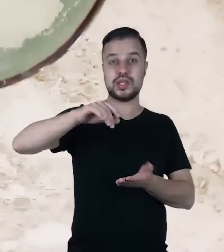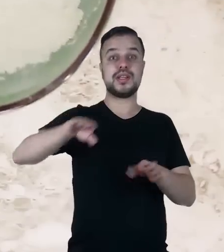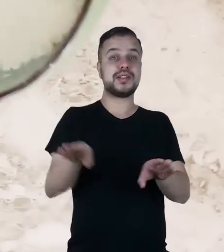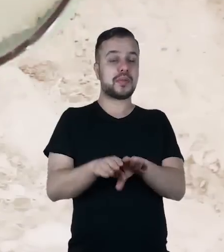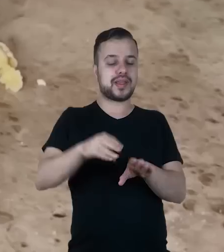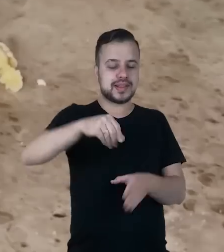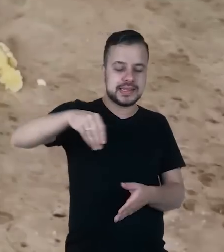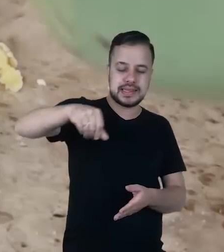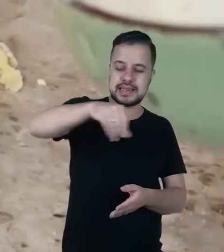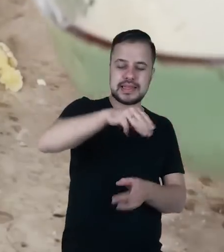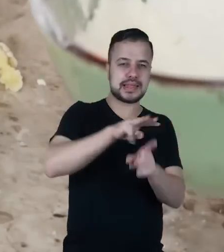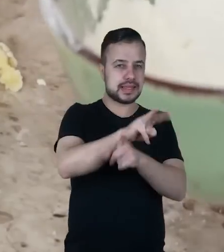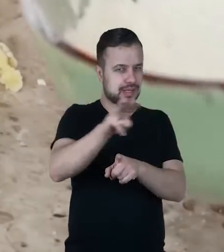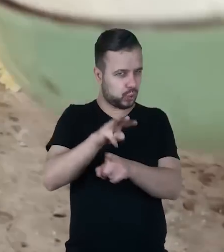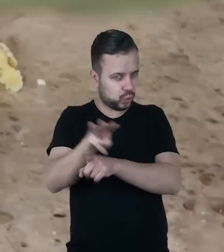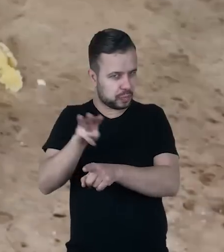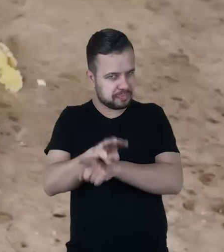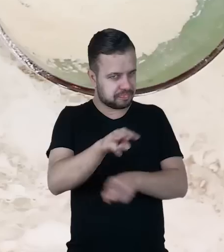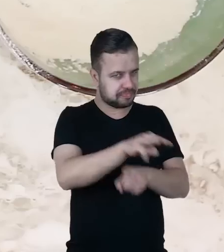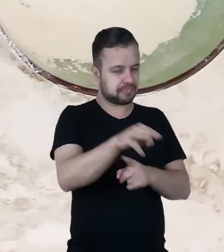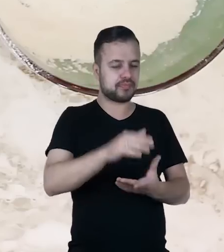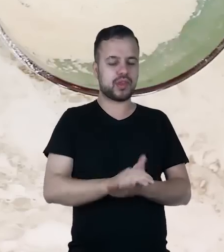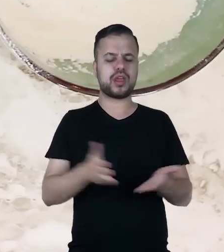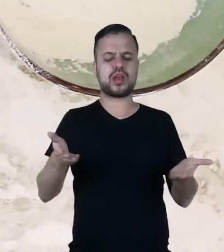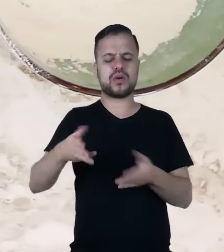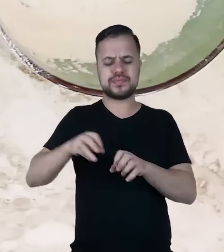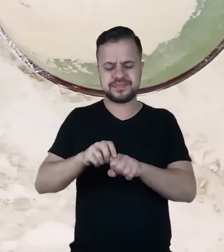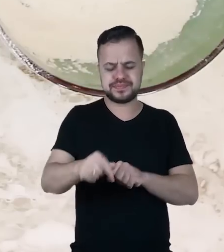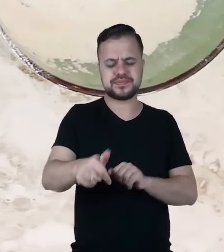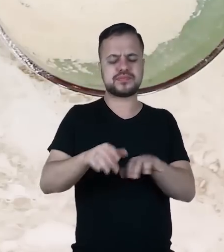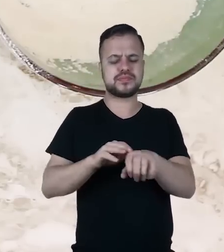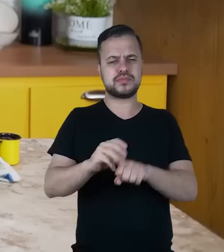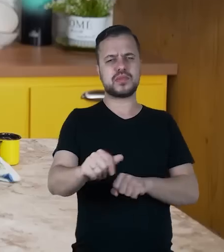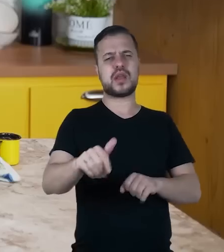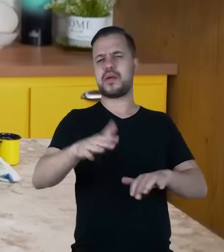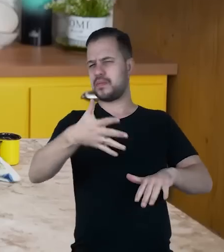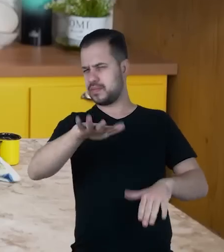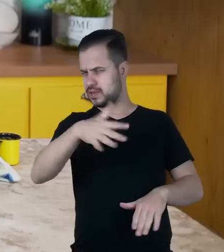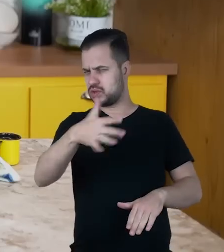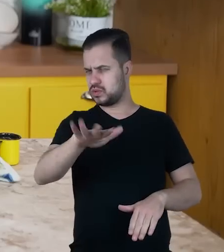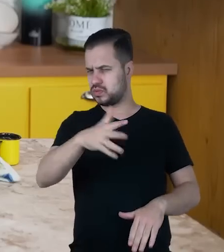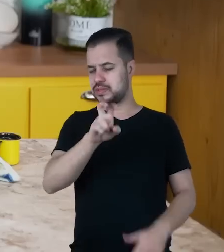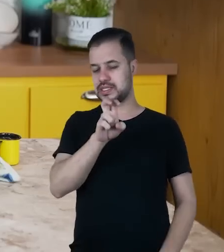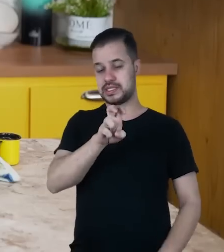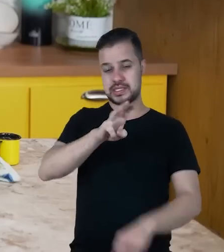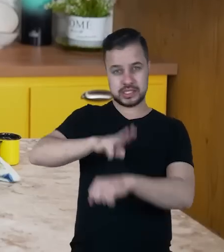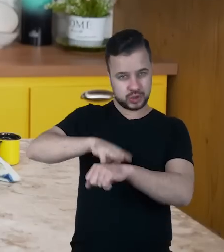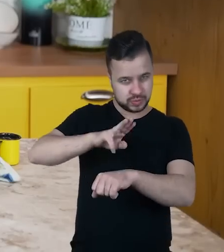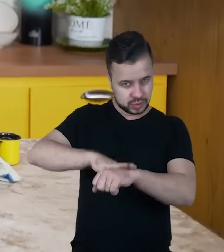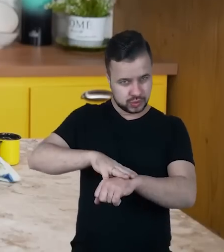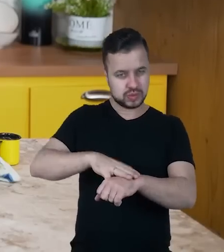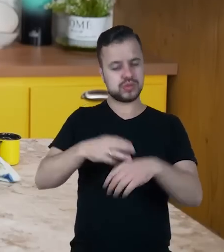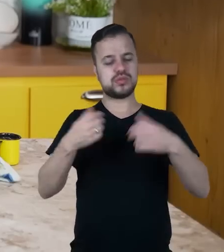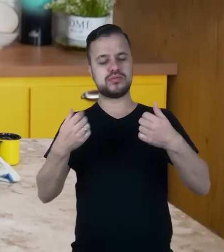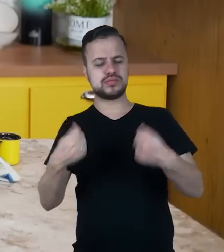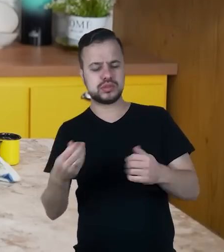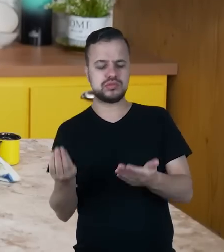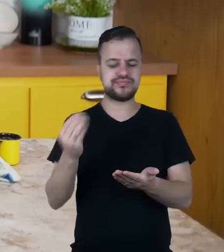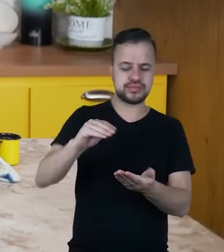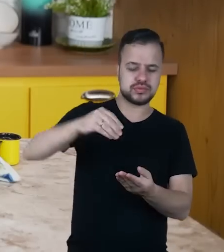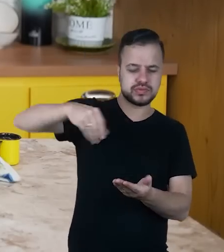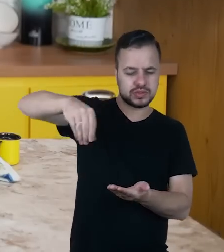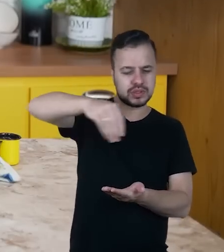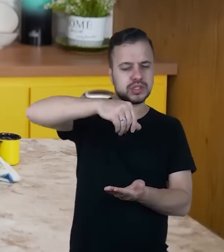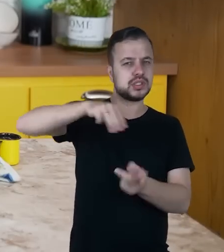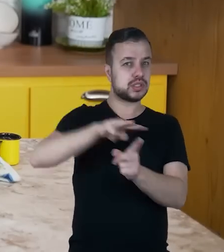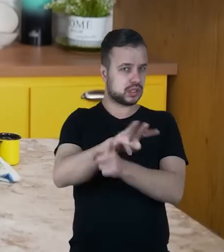colocar mais um pouco de trigo. Que agora eu vou sovar por aproximadamente uns 5 minutinhos e sempre que necessário colocando mais